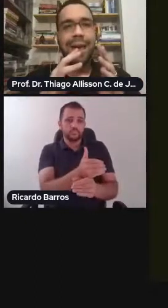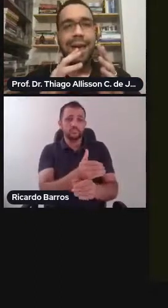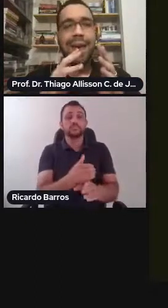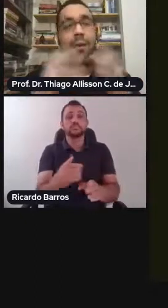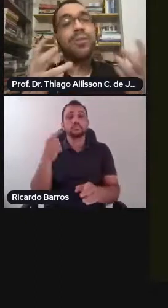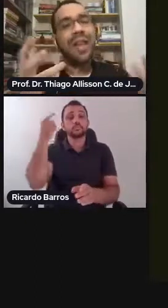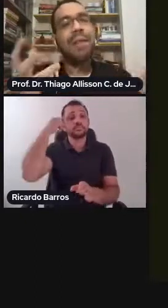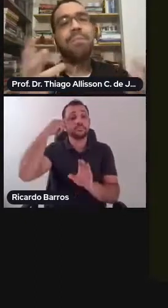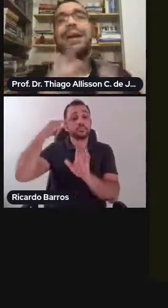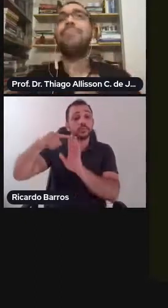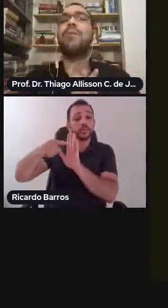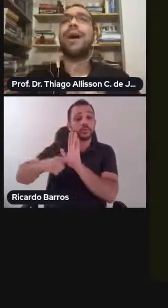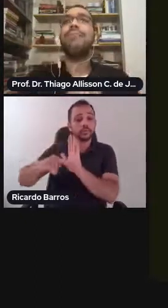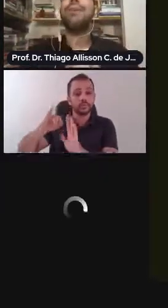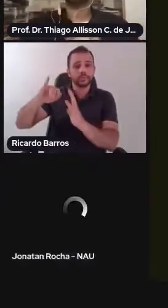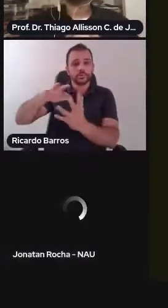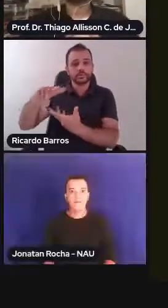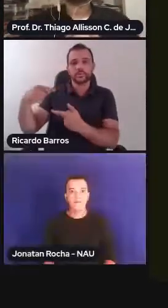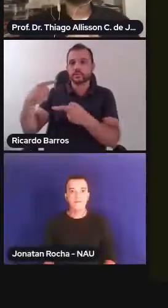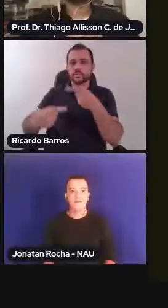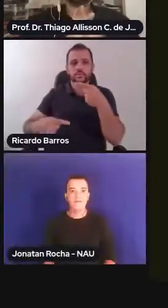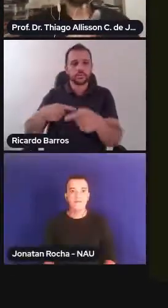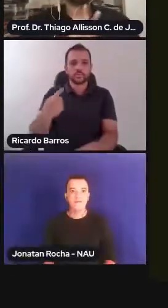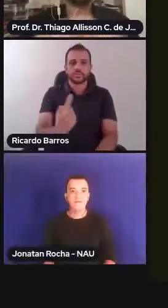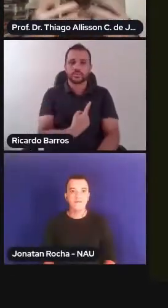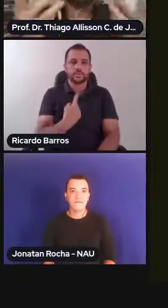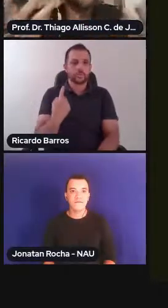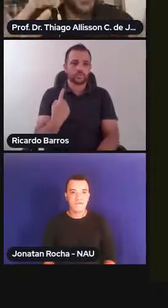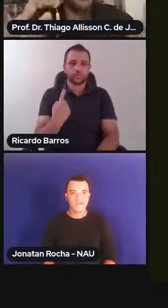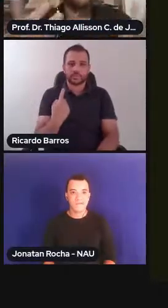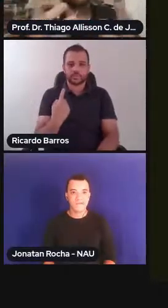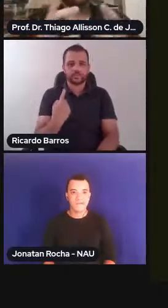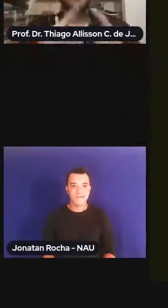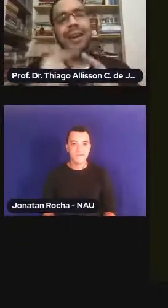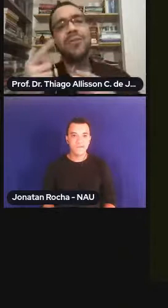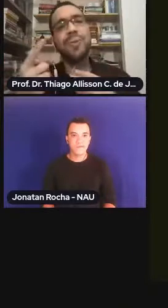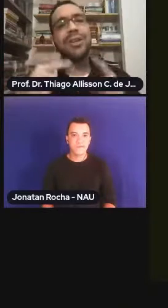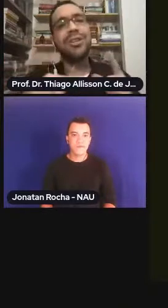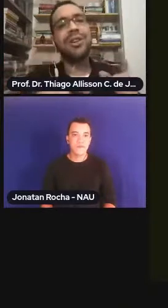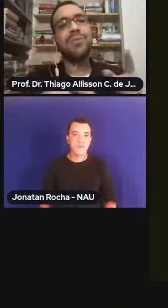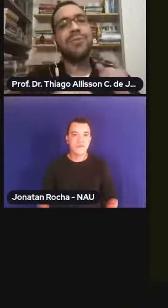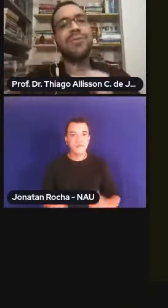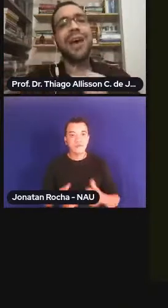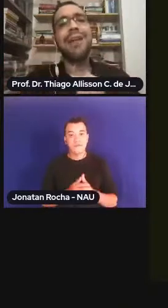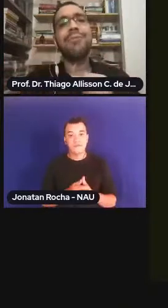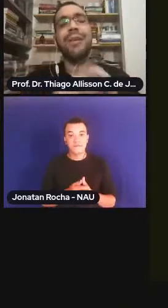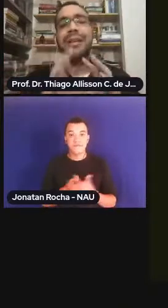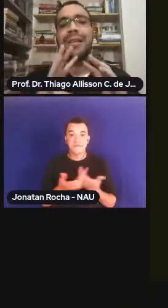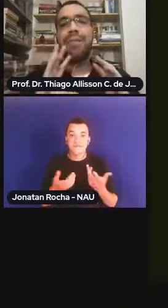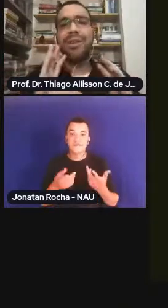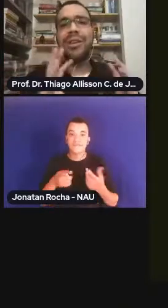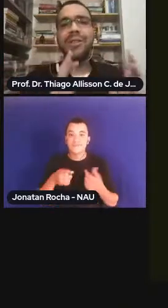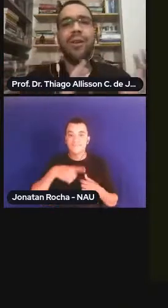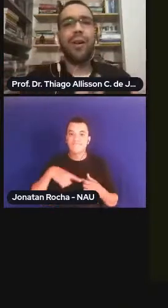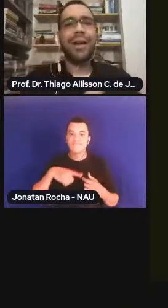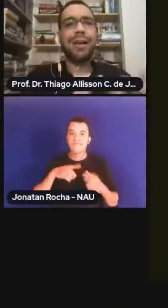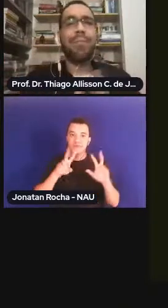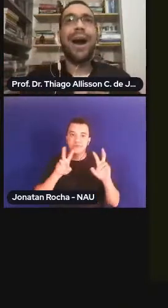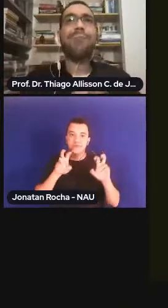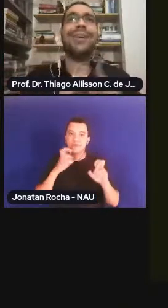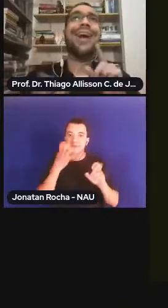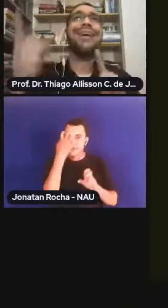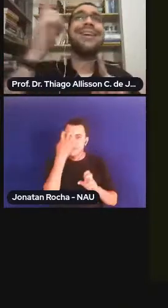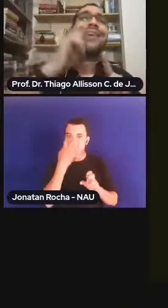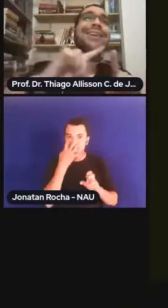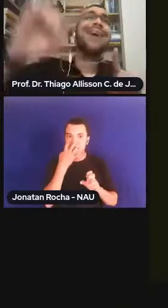contempla não nos satisfaz. Isso para a gente é muito sério na medida que se coloca